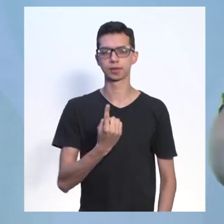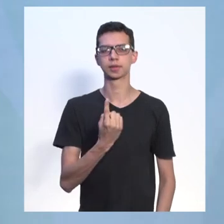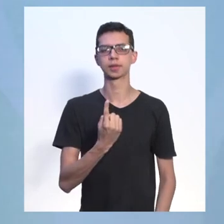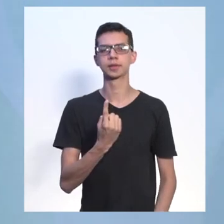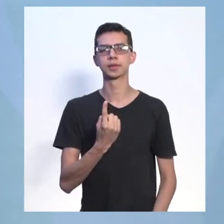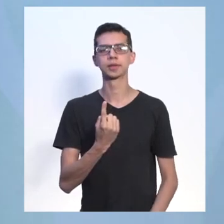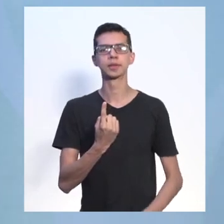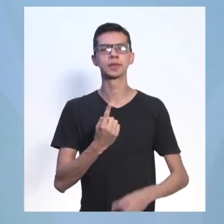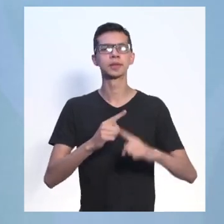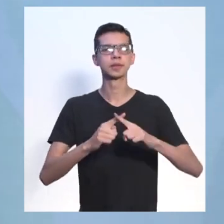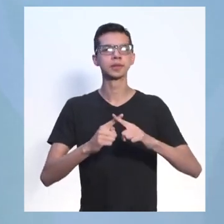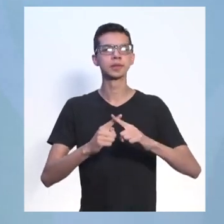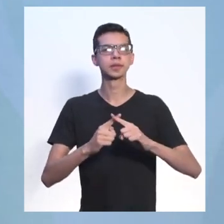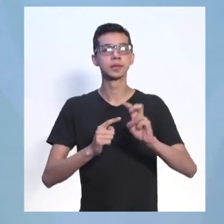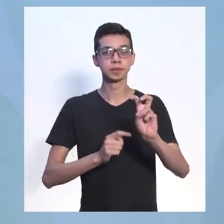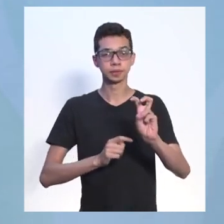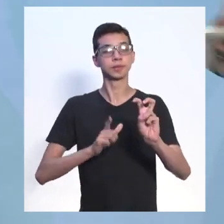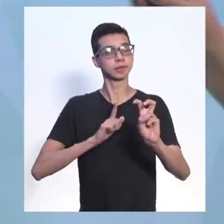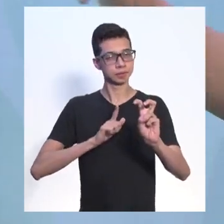tenho.